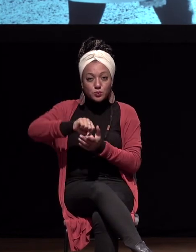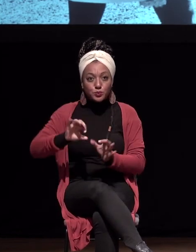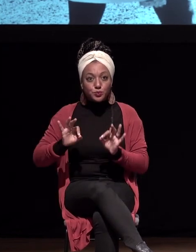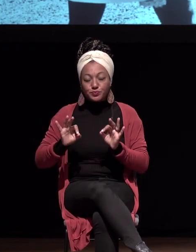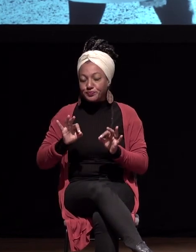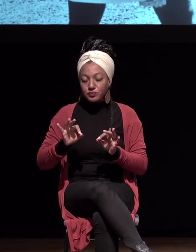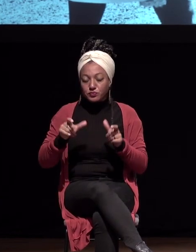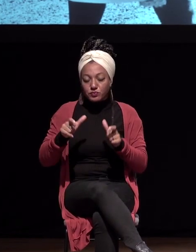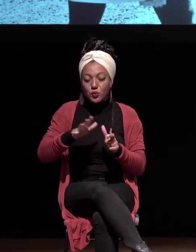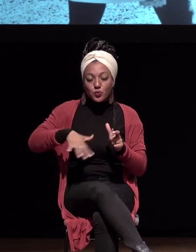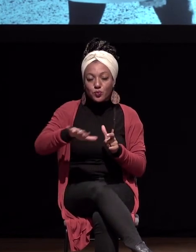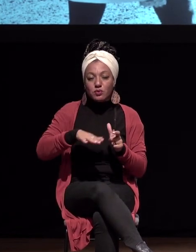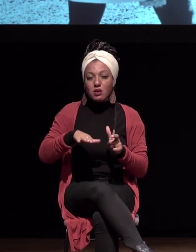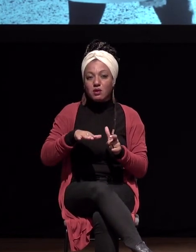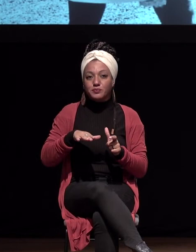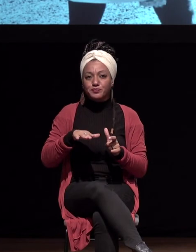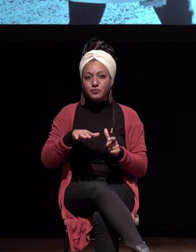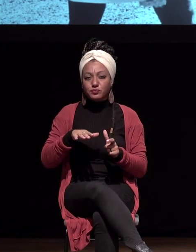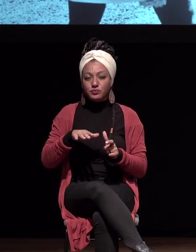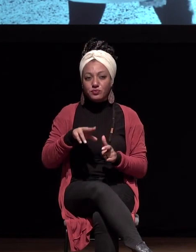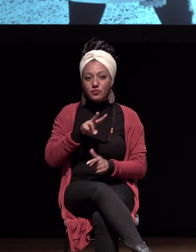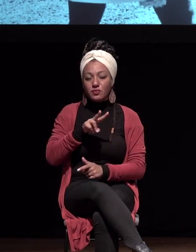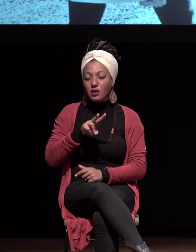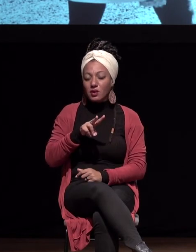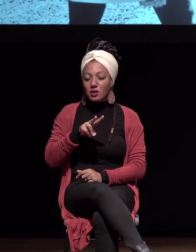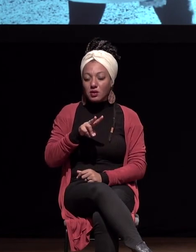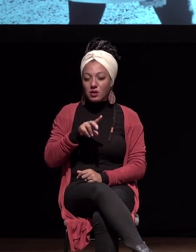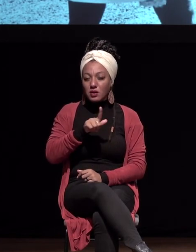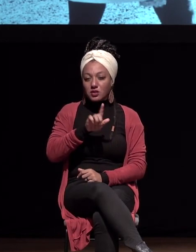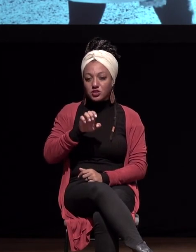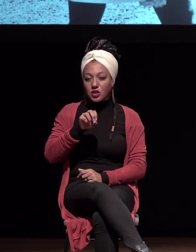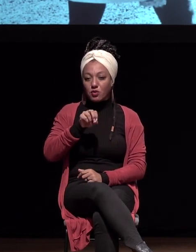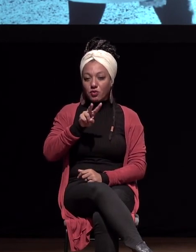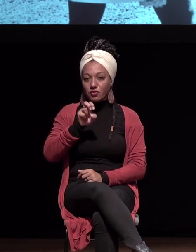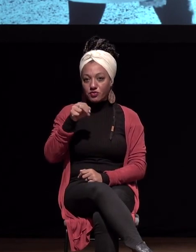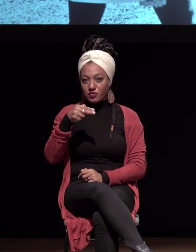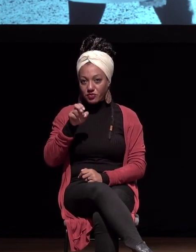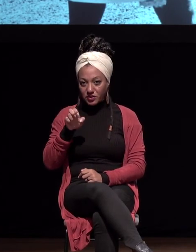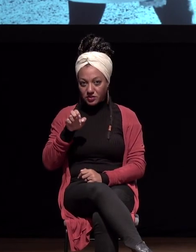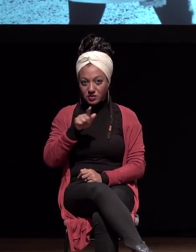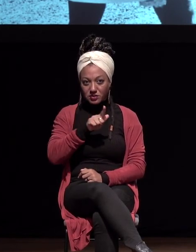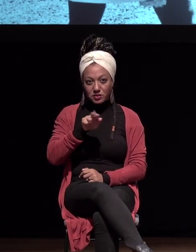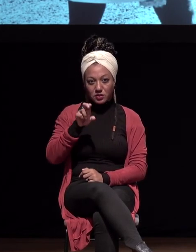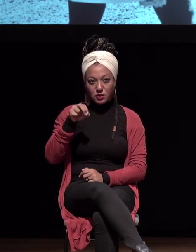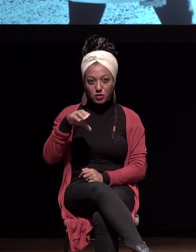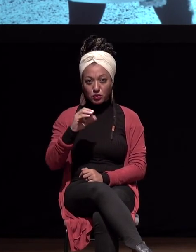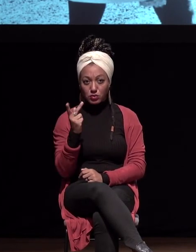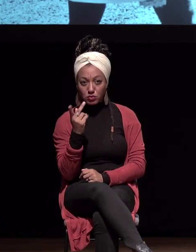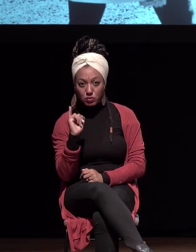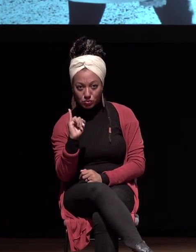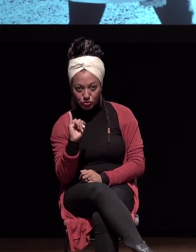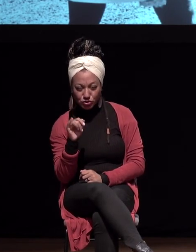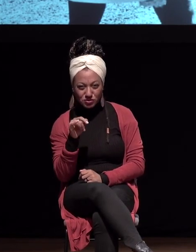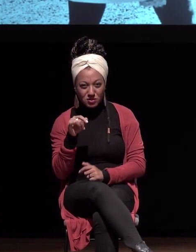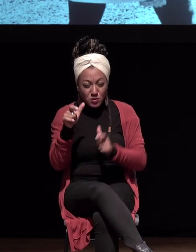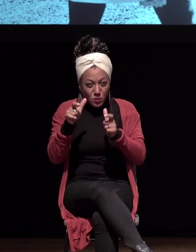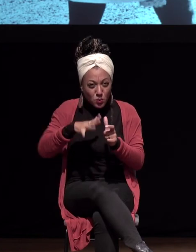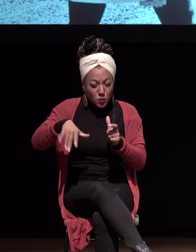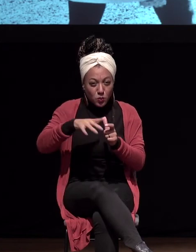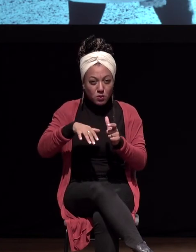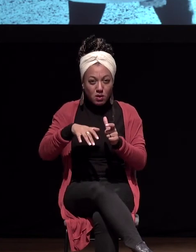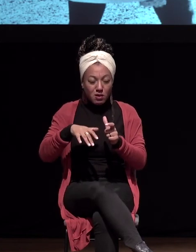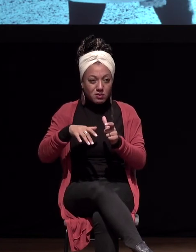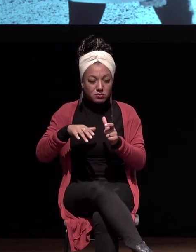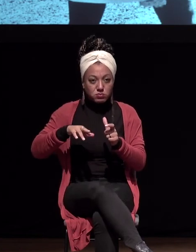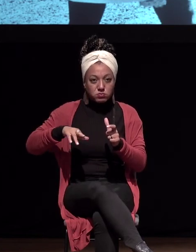falo isso, eu me lembro de uma imagem que eu acho que a maioria daqui reconhece, que é aquela do Morumbi Paraisópolis.